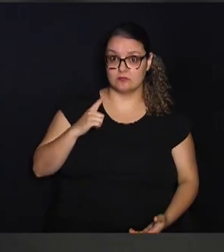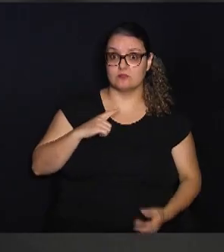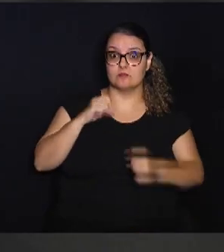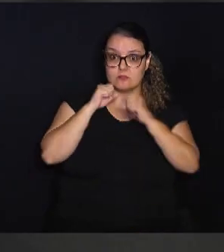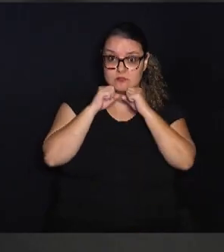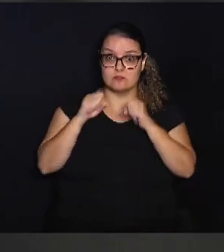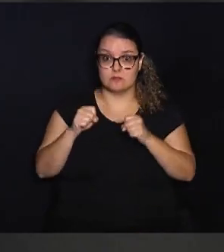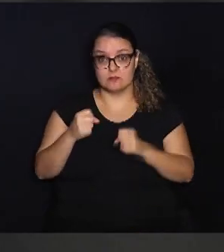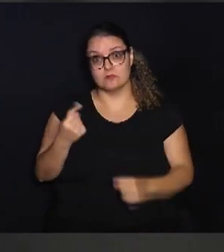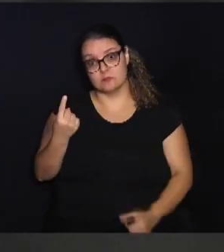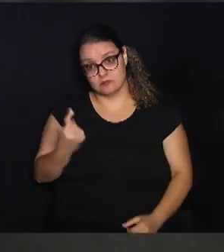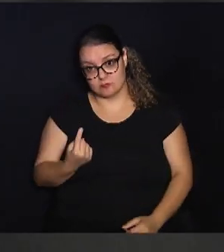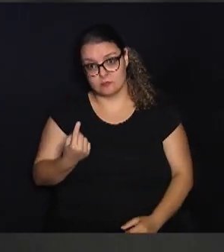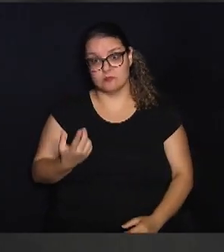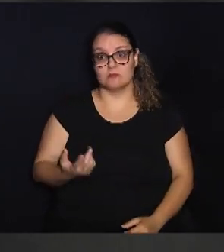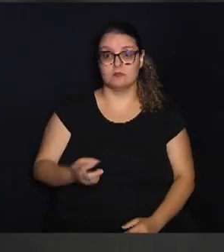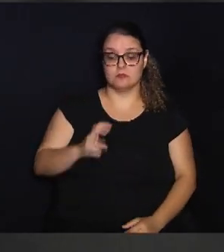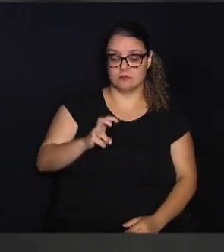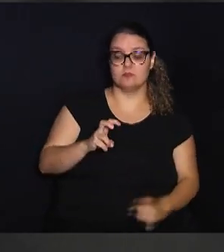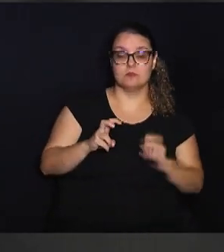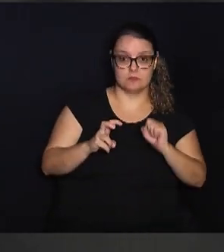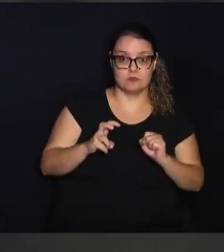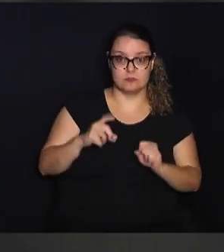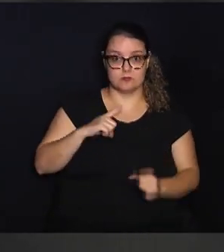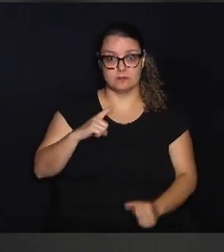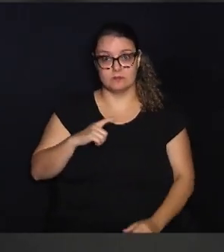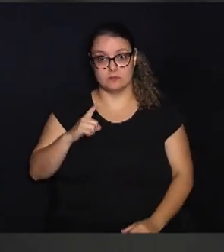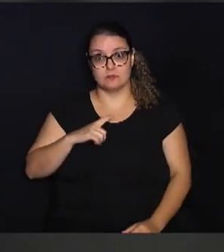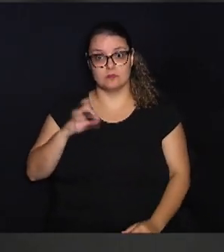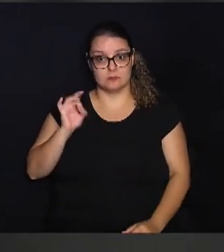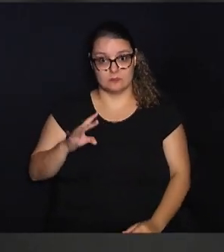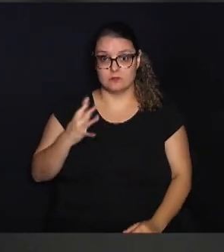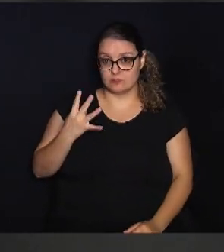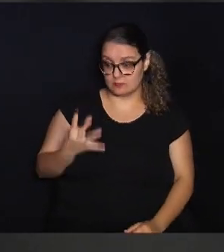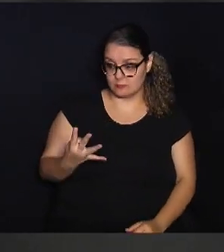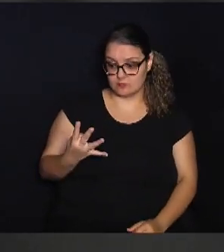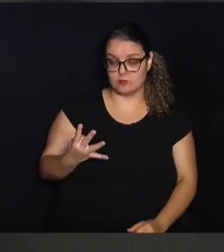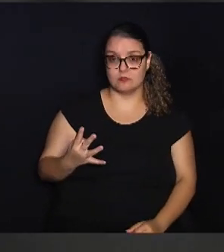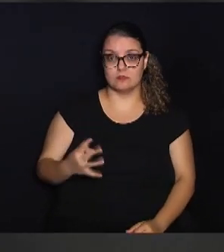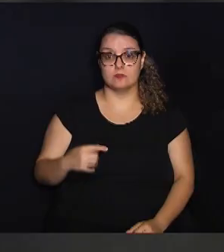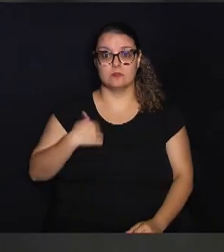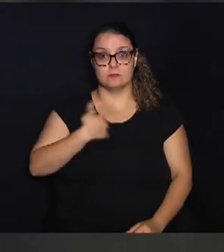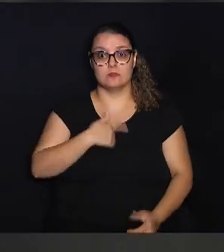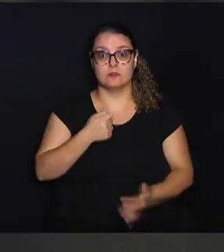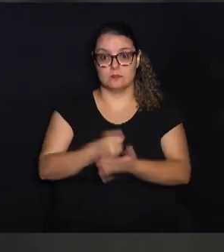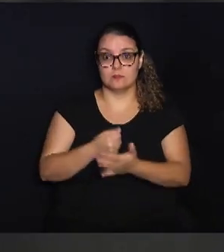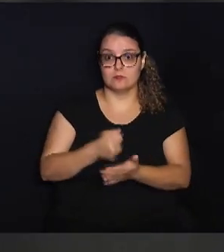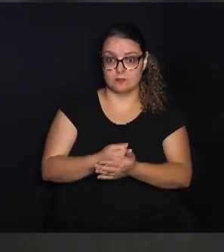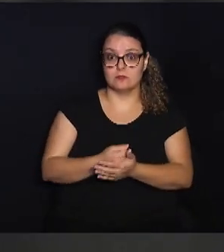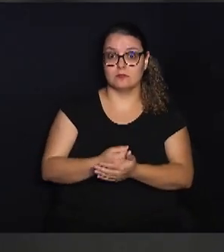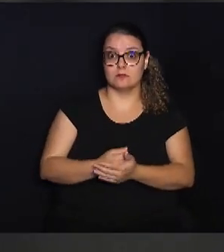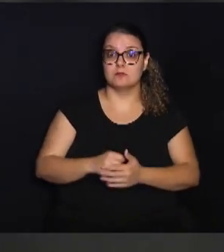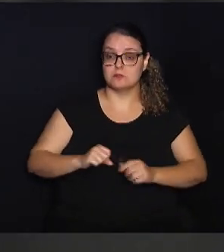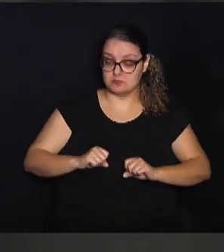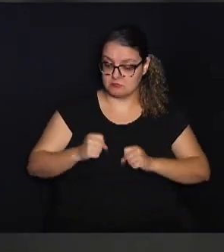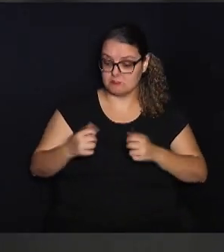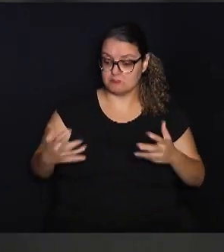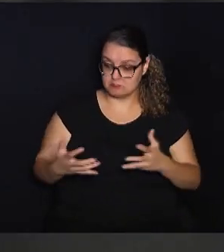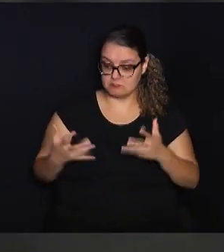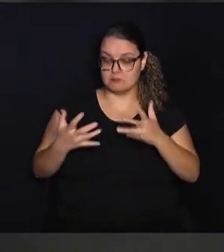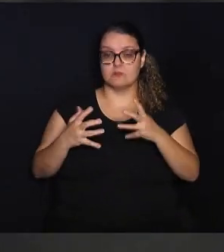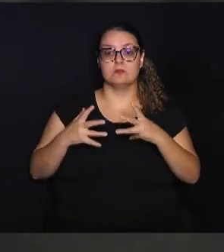menos ali, dos 5 que a gente poderia ter, nós temos 4. A gente cumpriu com bastante êxito tudo que a